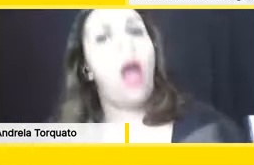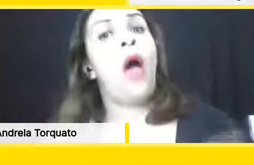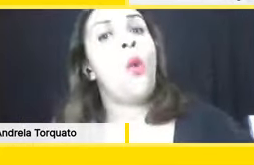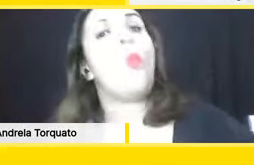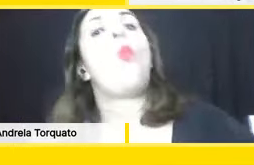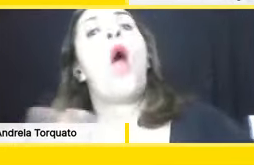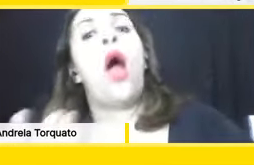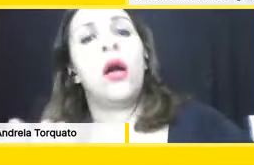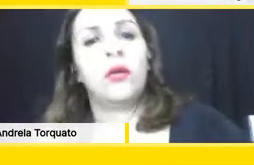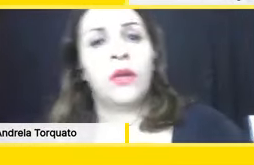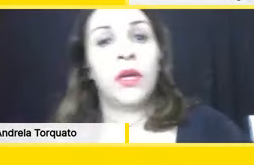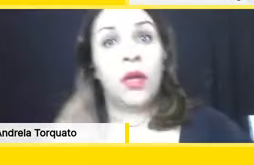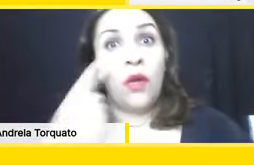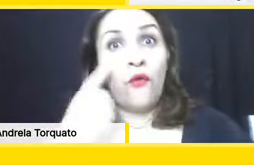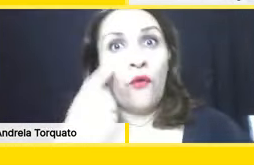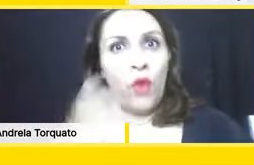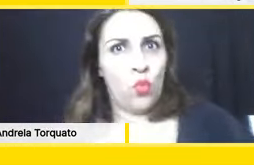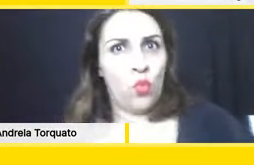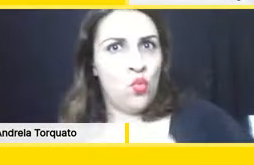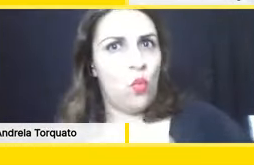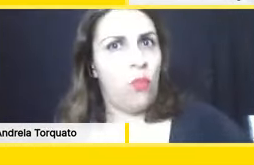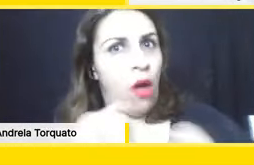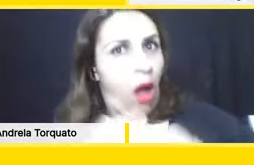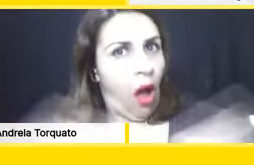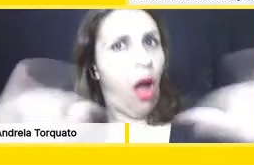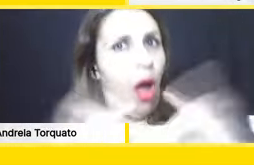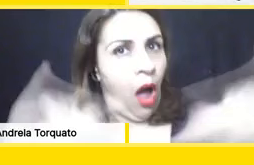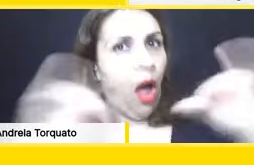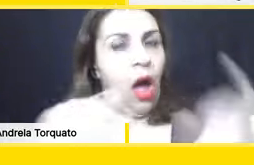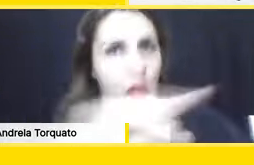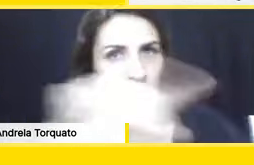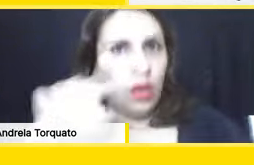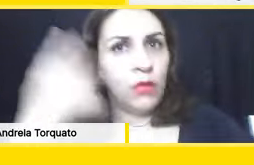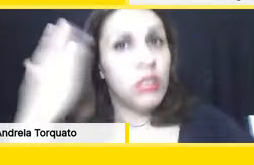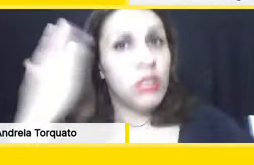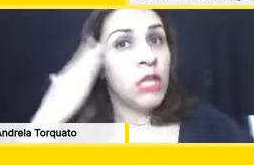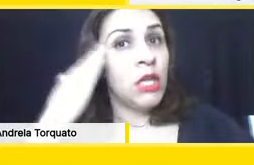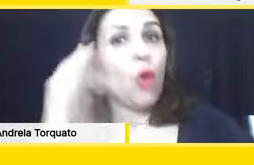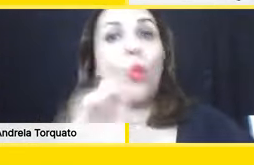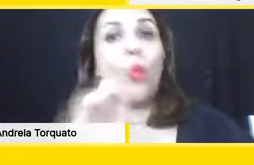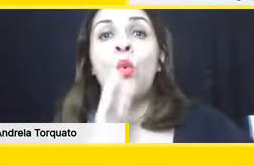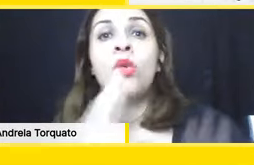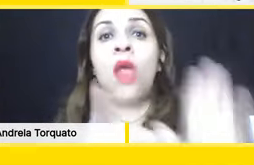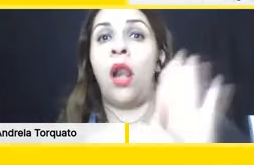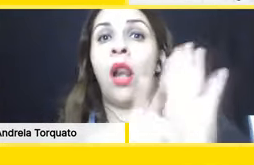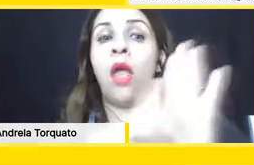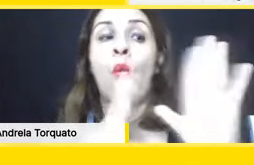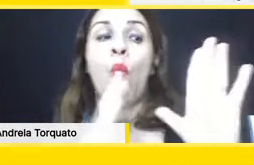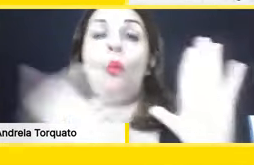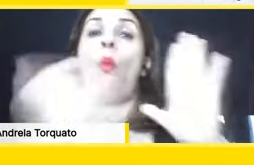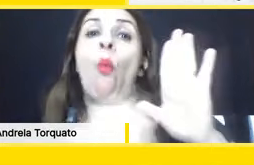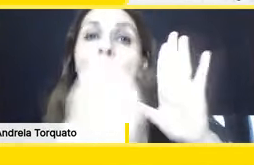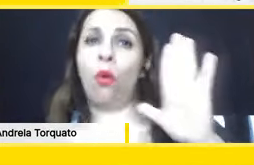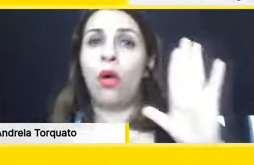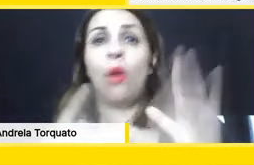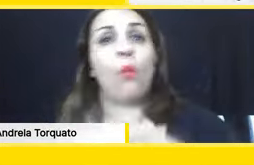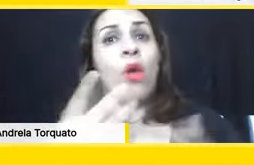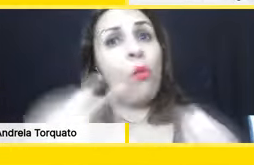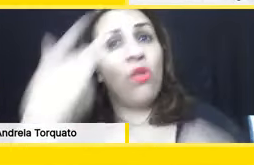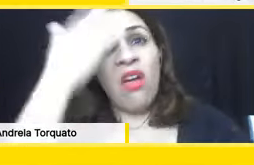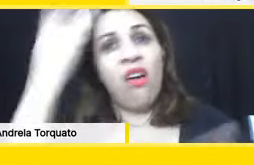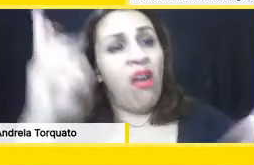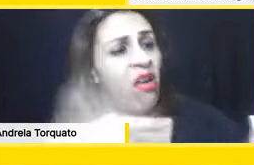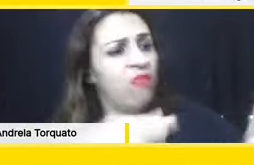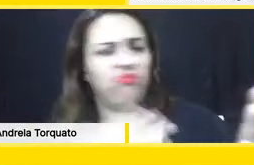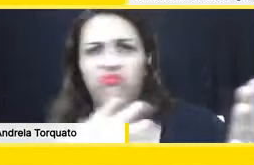até pegar o número da lei direitinho aqui, porque é importante, Edilson, a gente informar que as pessoas muitas vezes não sabem, né, ou não